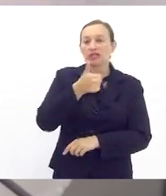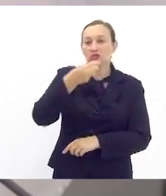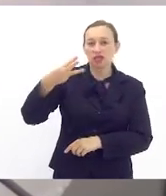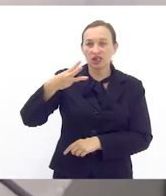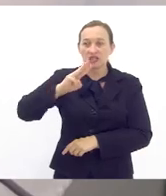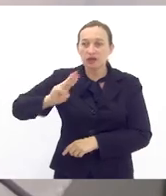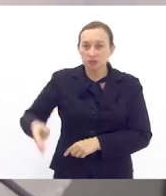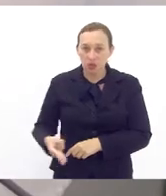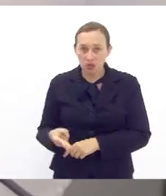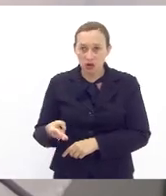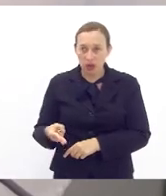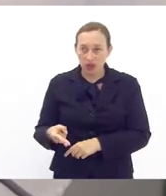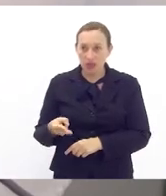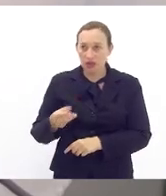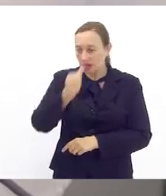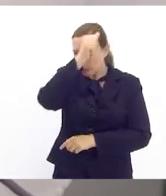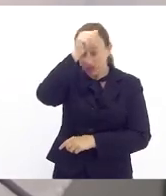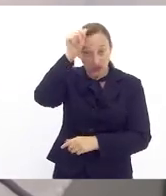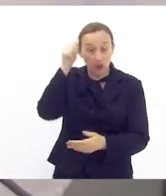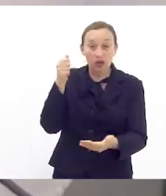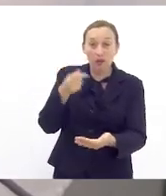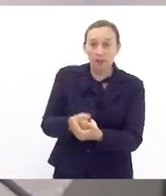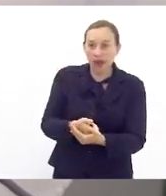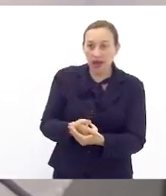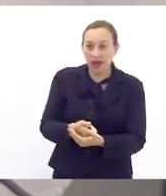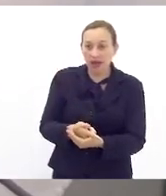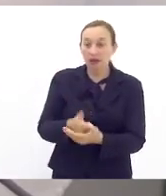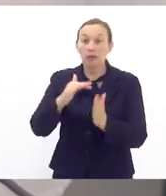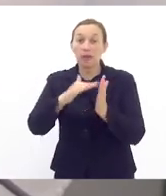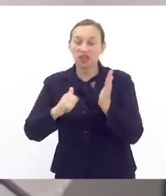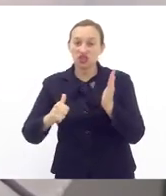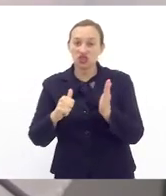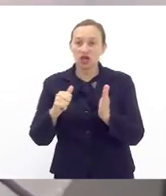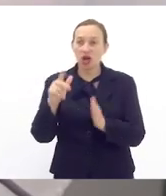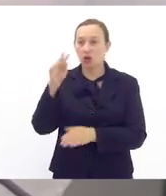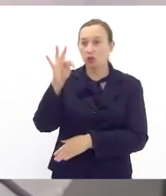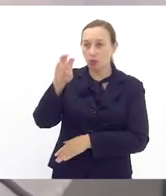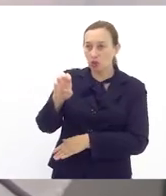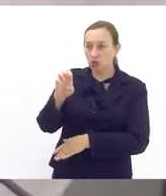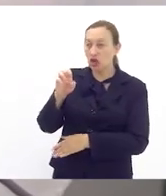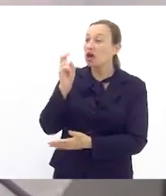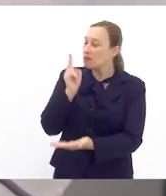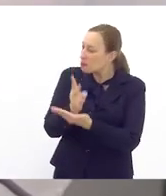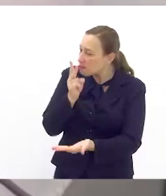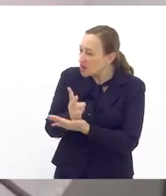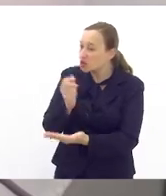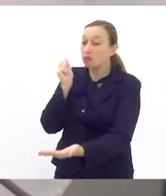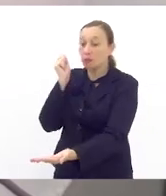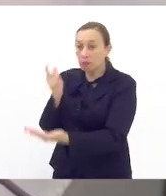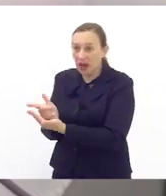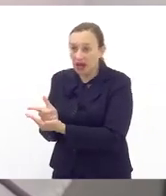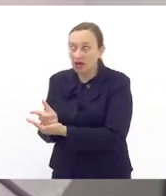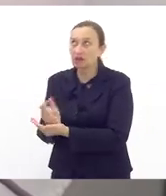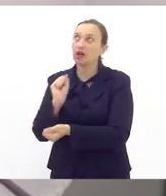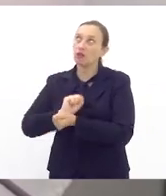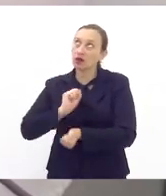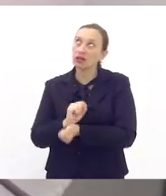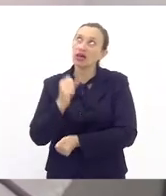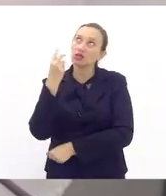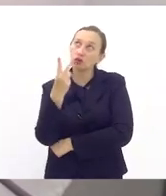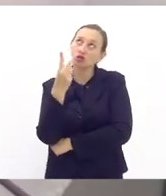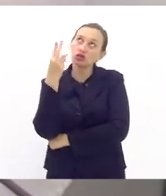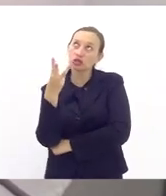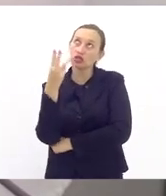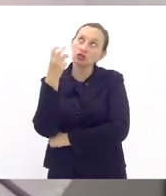mil reais que a prefeitura paga para se tirar um poste Ele não é não é gratuito e mesmo pagando a gente tem caso lá de esperar dois três quatro